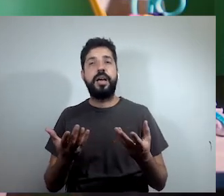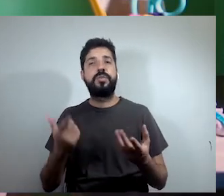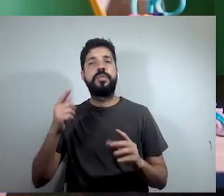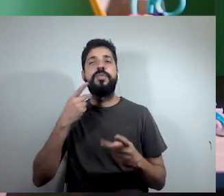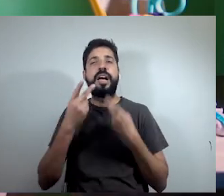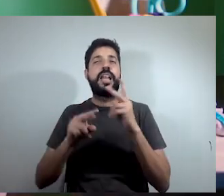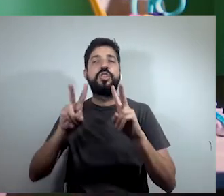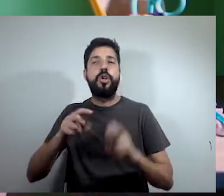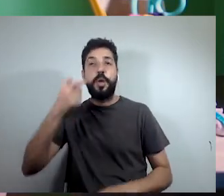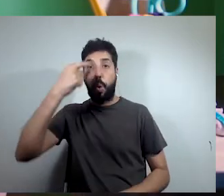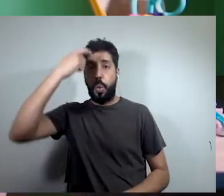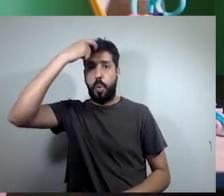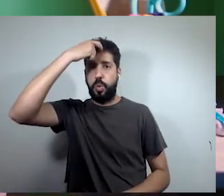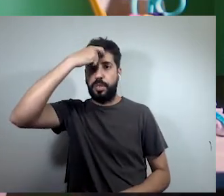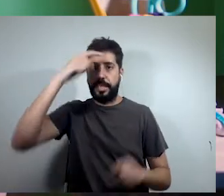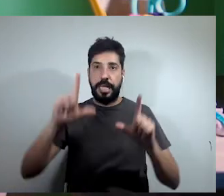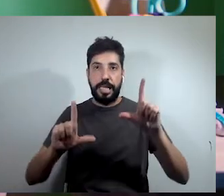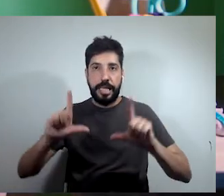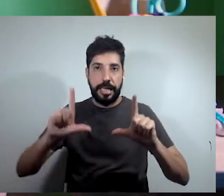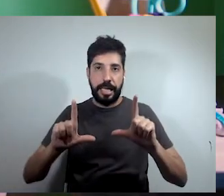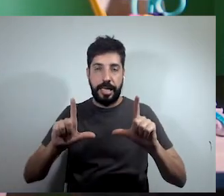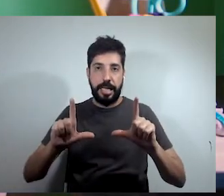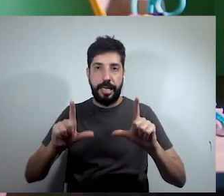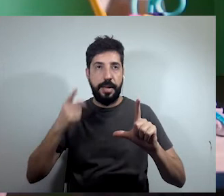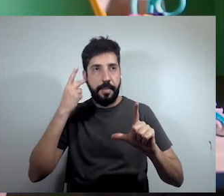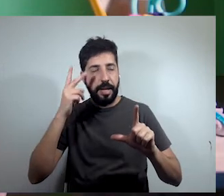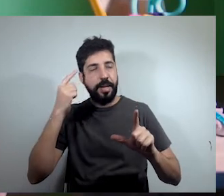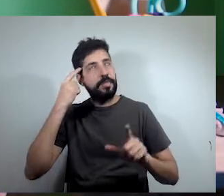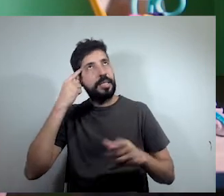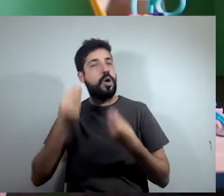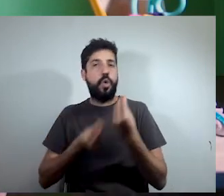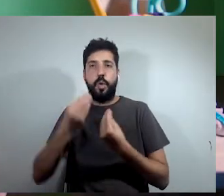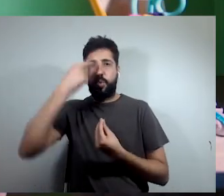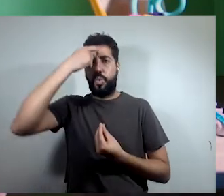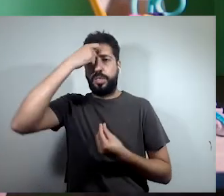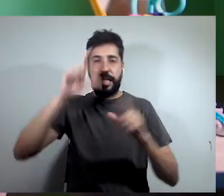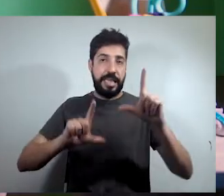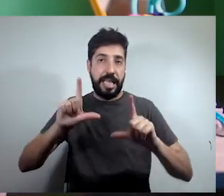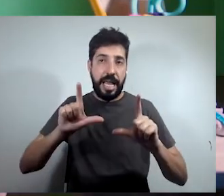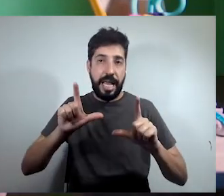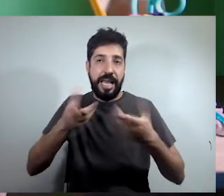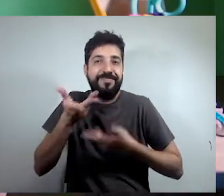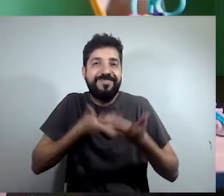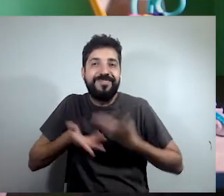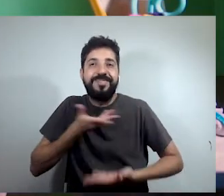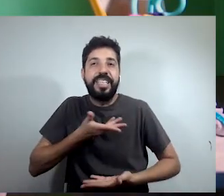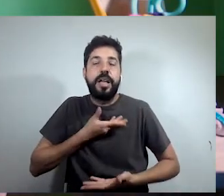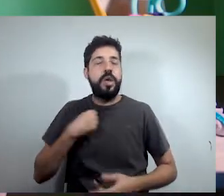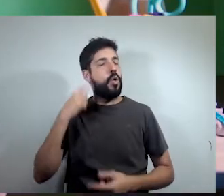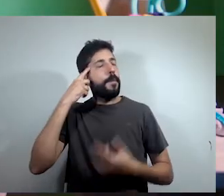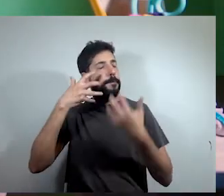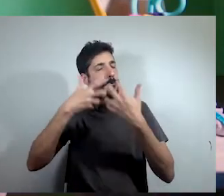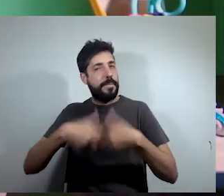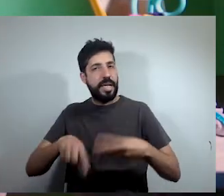consciência de tela, ou seja, para desenvolvermos uma ideia de telas amigáveis, seria muito legal a gente pensar, eu penso em 3